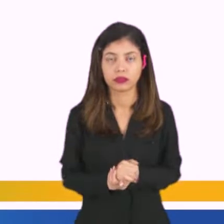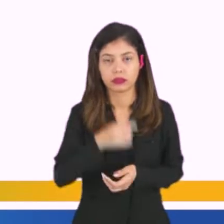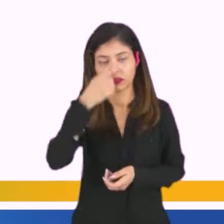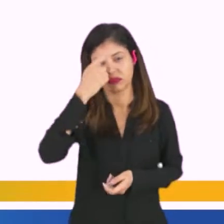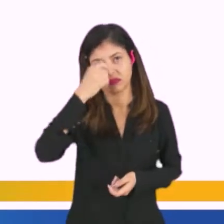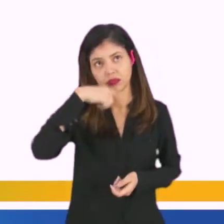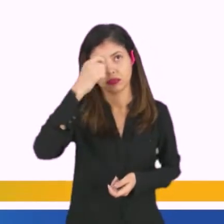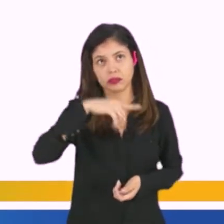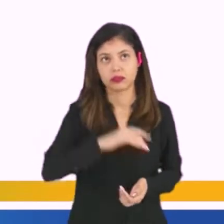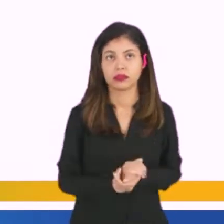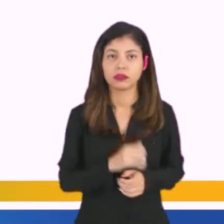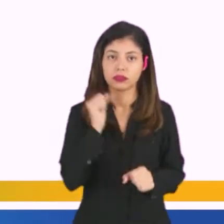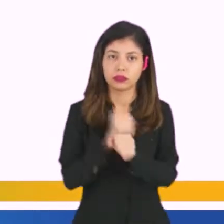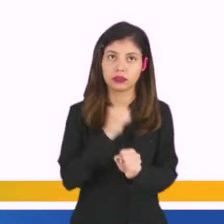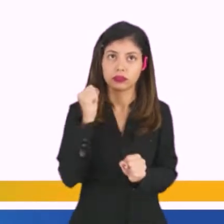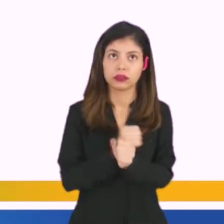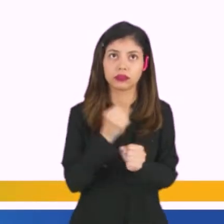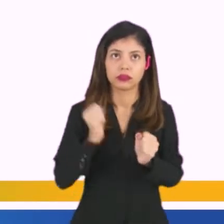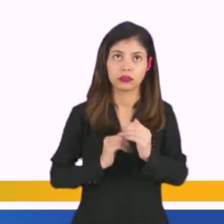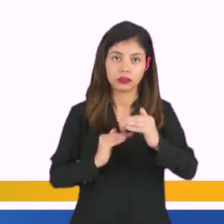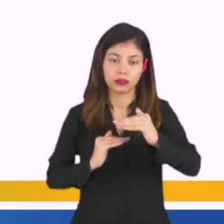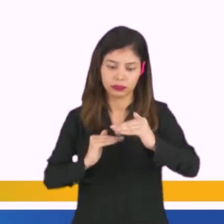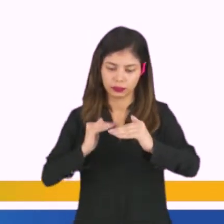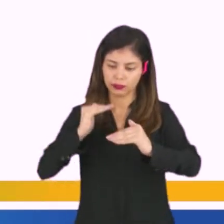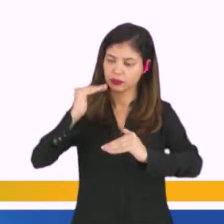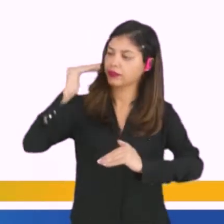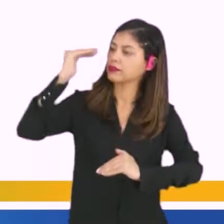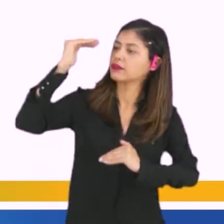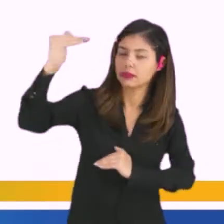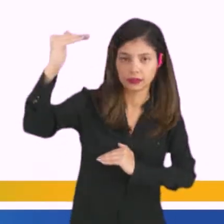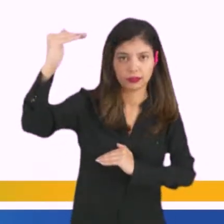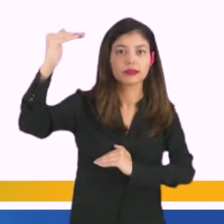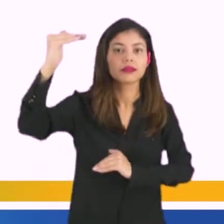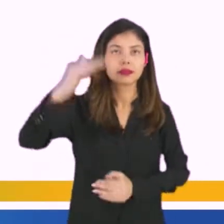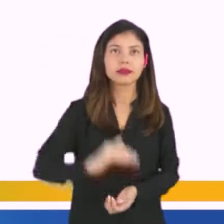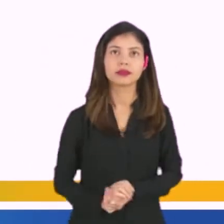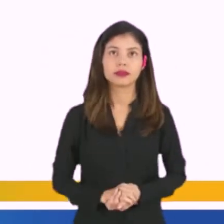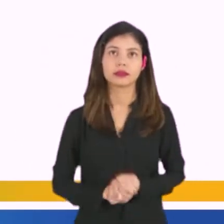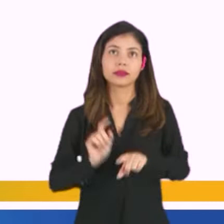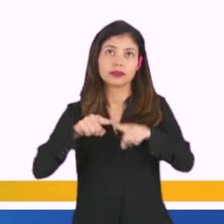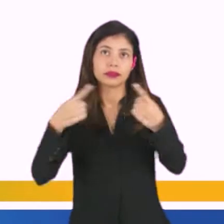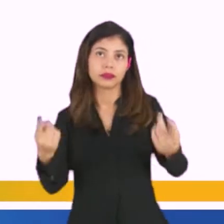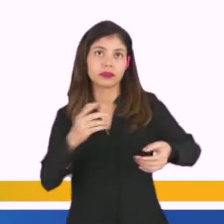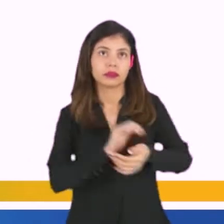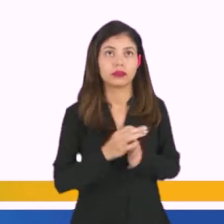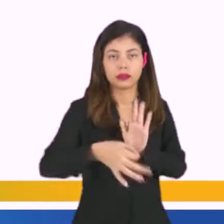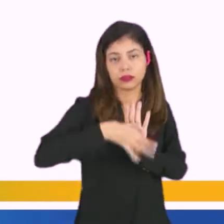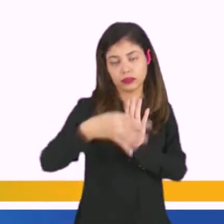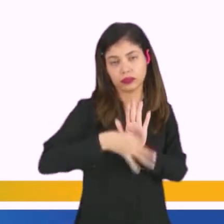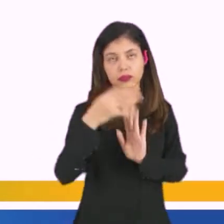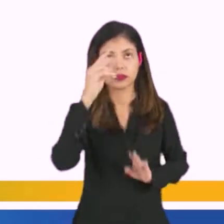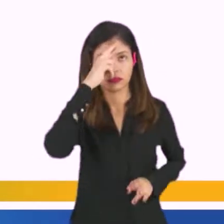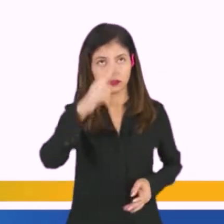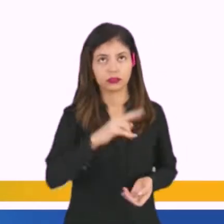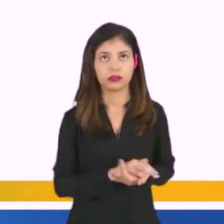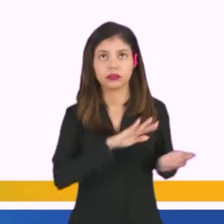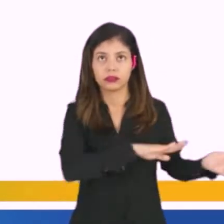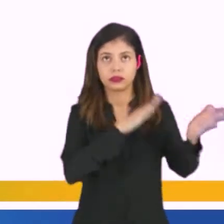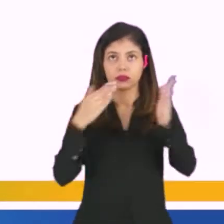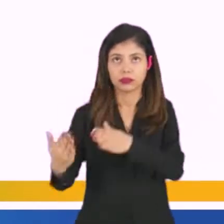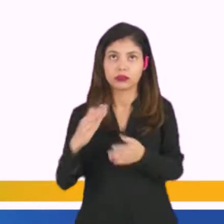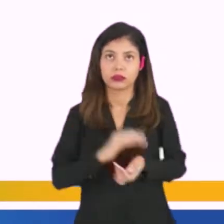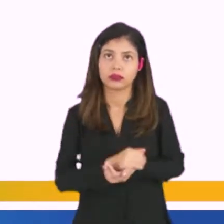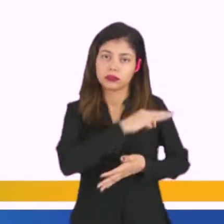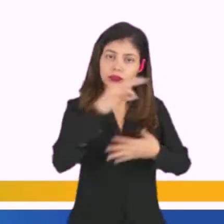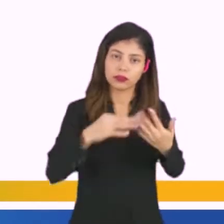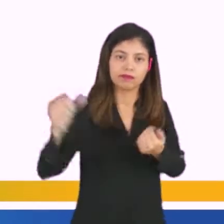ou um pedreiro sobre como erguer um muro. No entanto, o argumento de autoridade passa a se tornar um